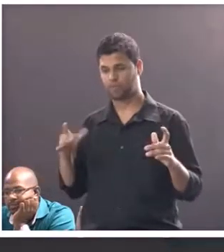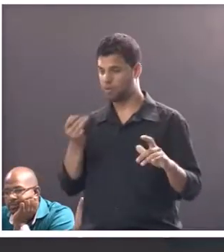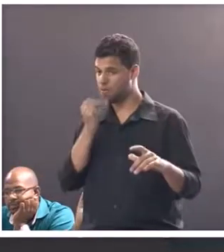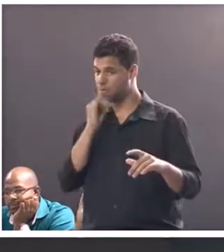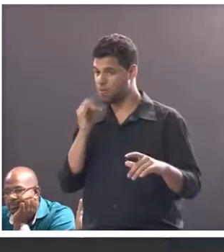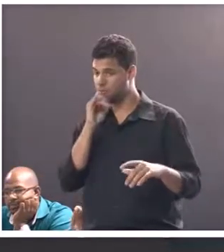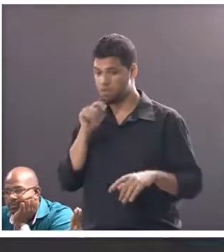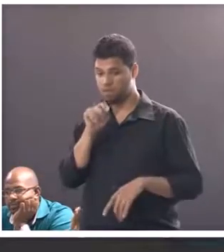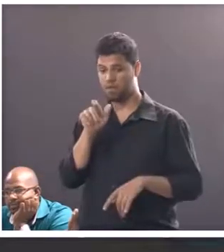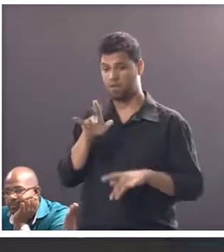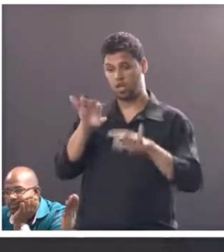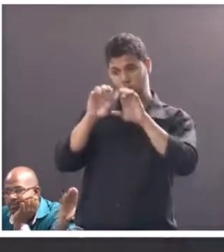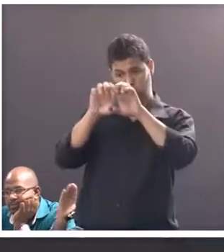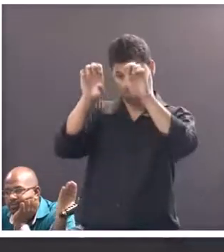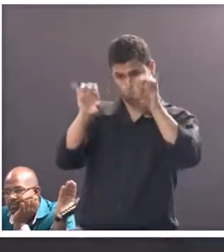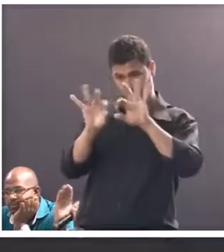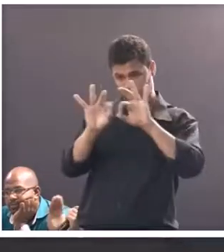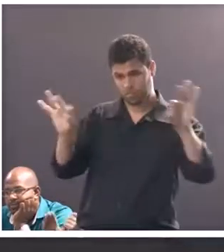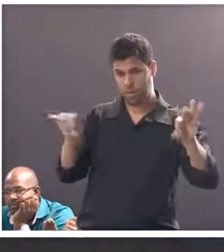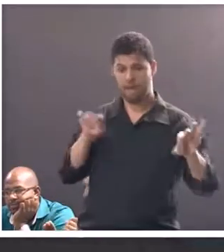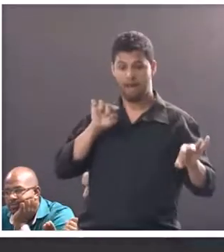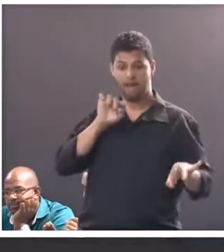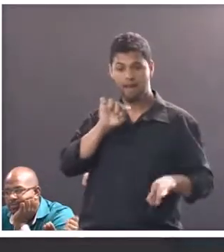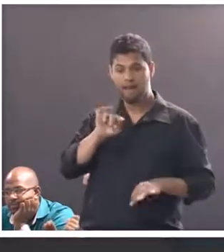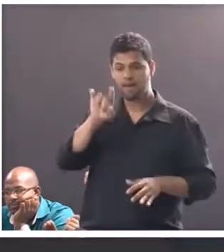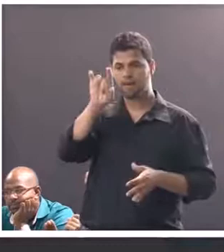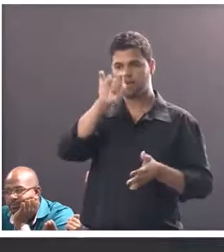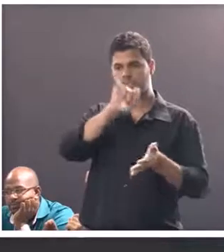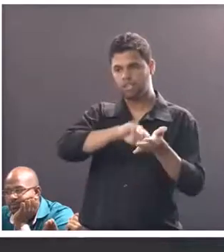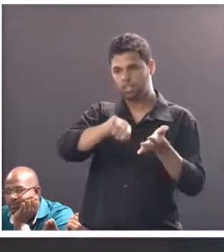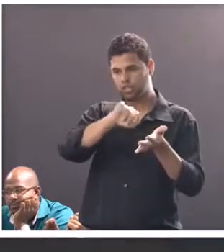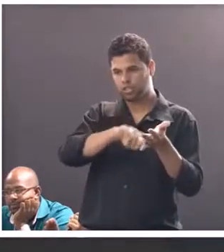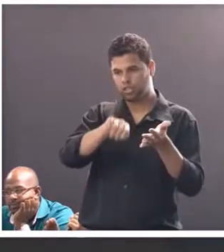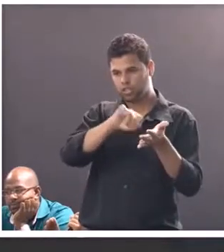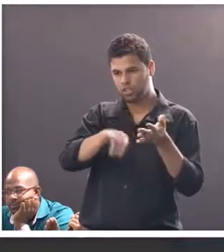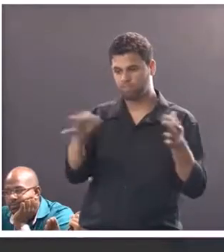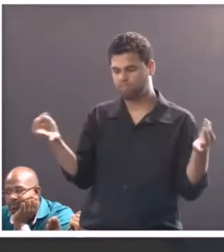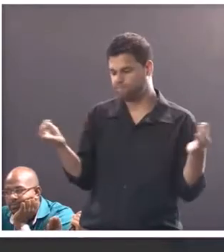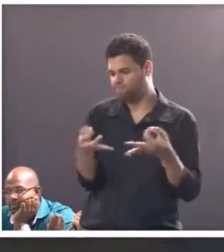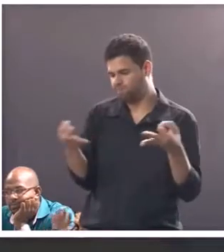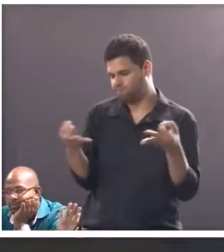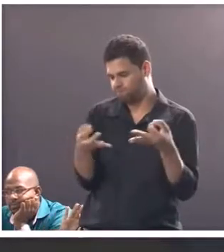Ele escreve perfeitamente.